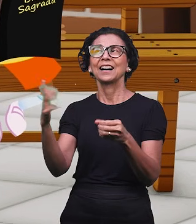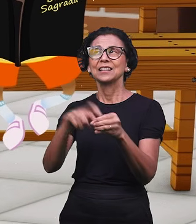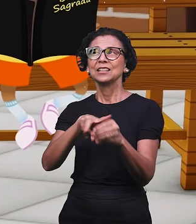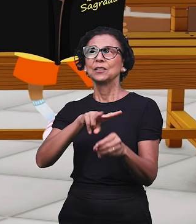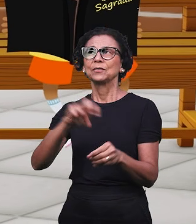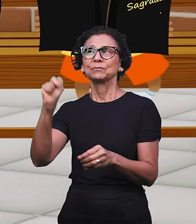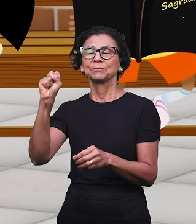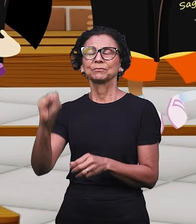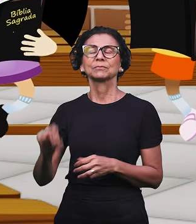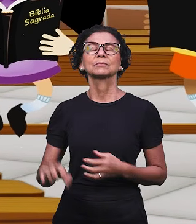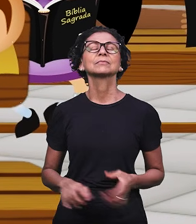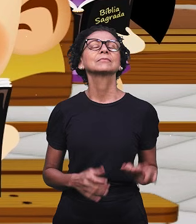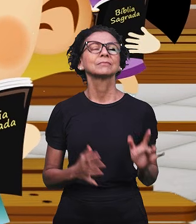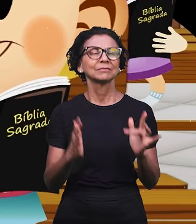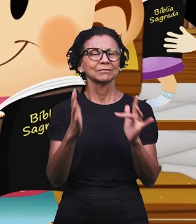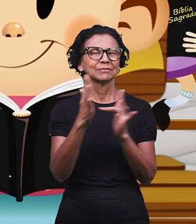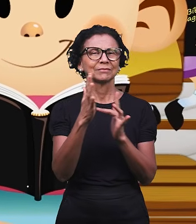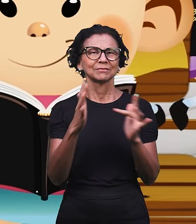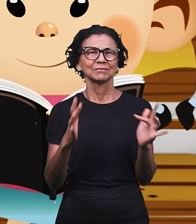Ele virá,